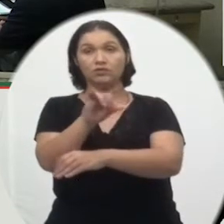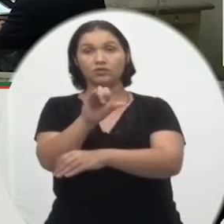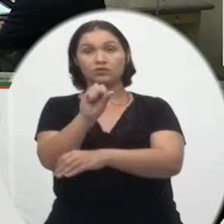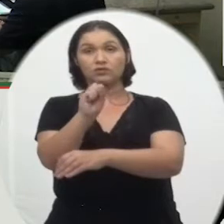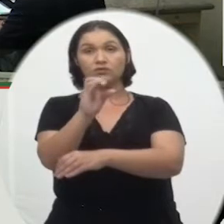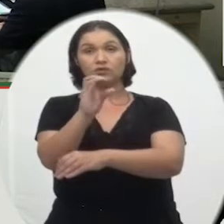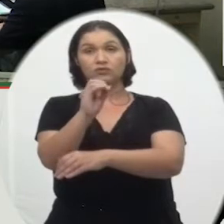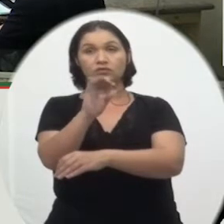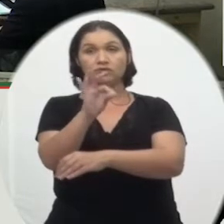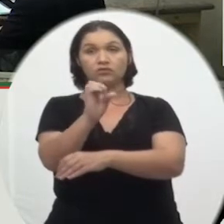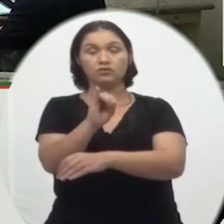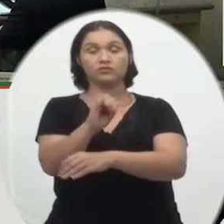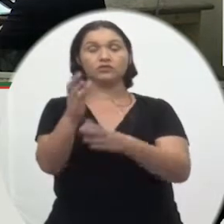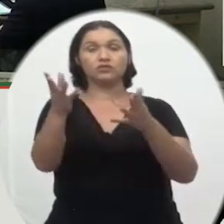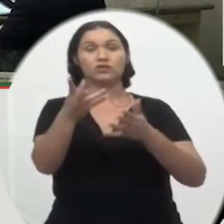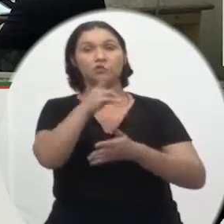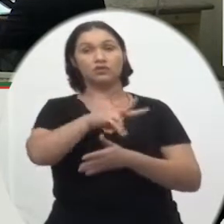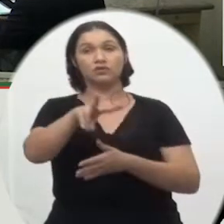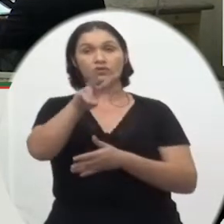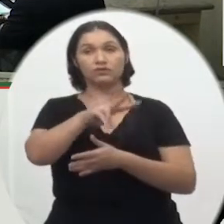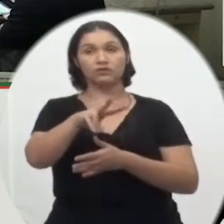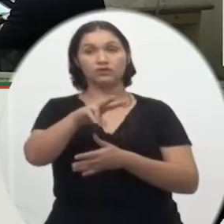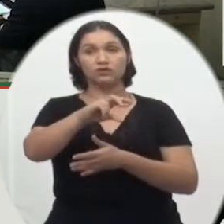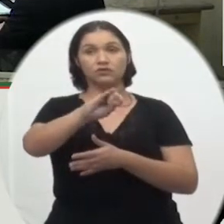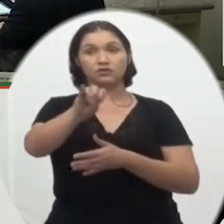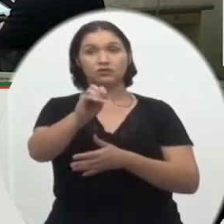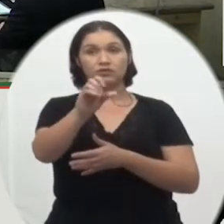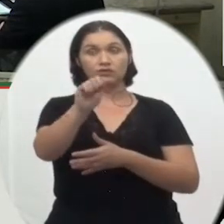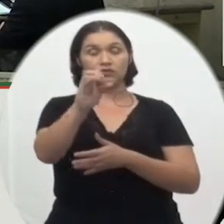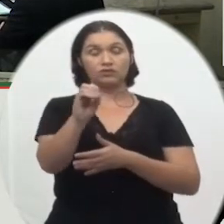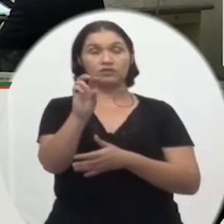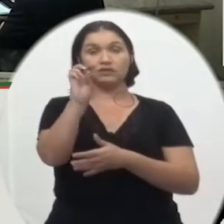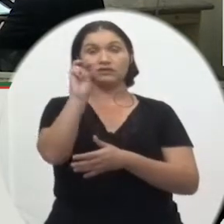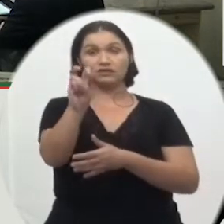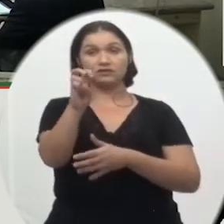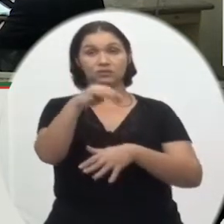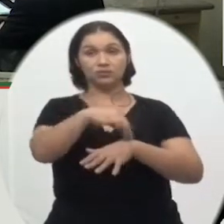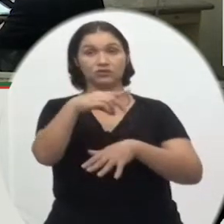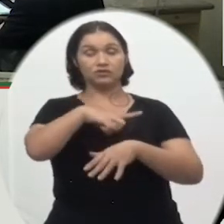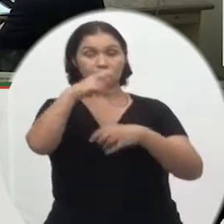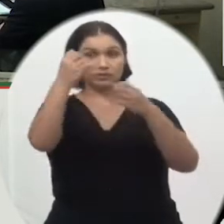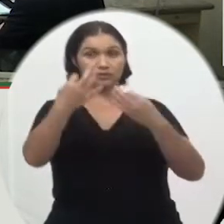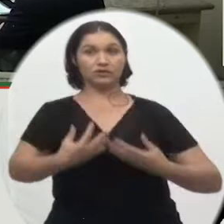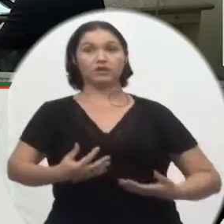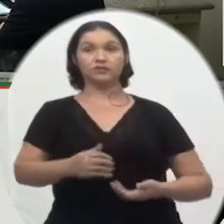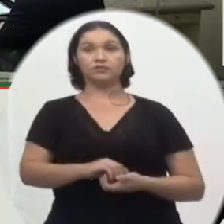Com a palavra o vereador proponente, vereador João Batista Belloli. Vossa Excelência dispõe de 5 minutos.